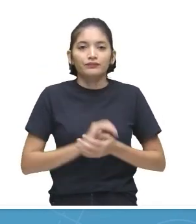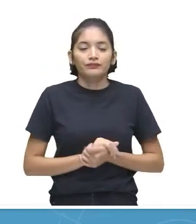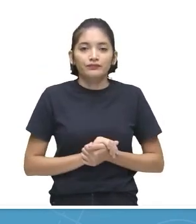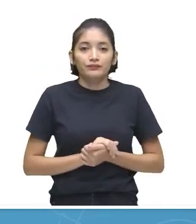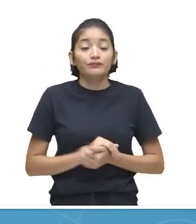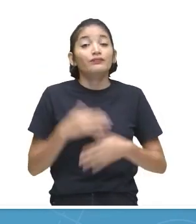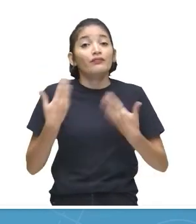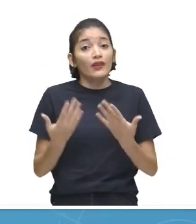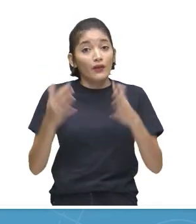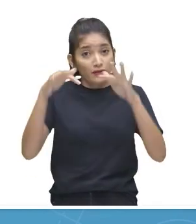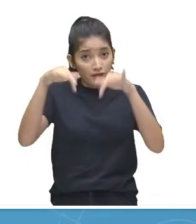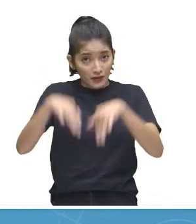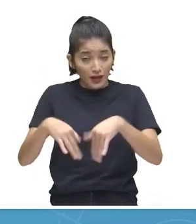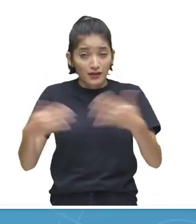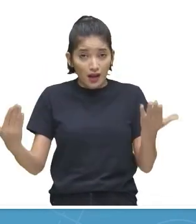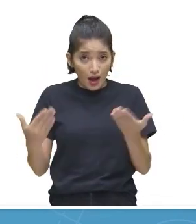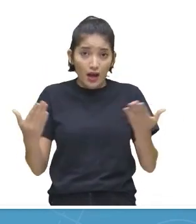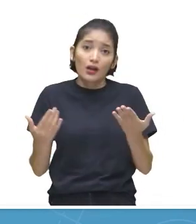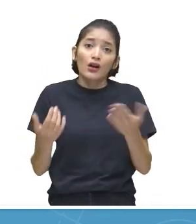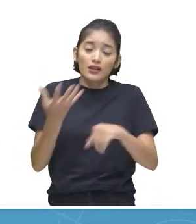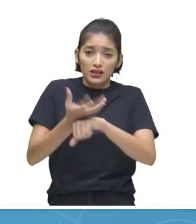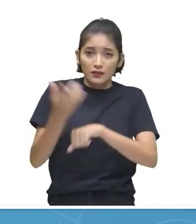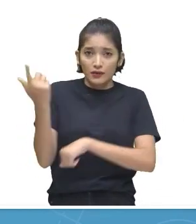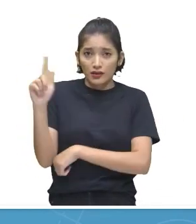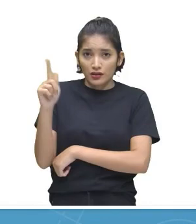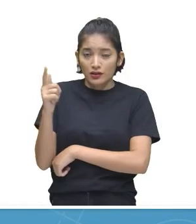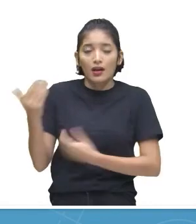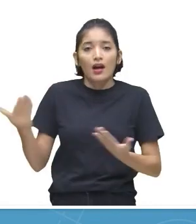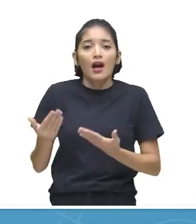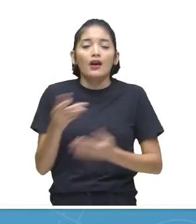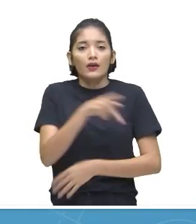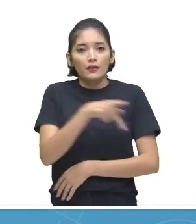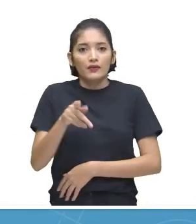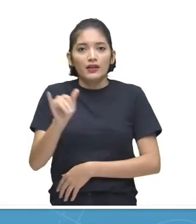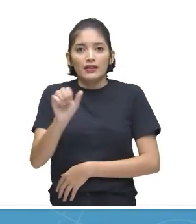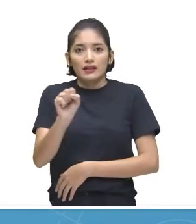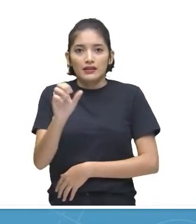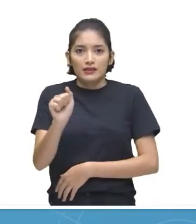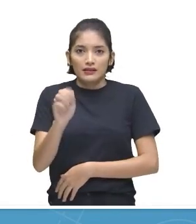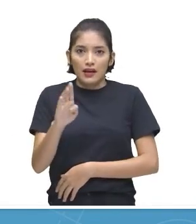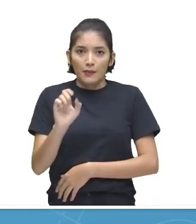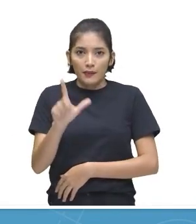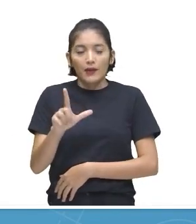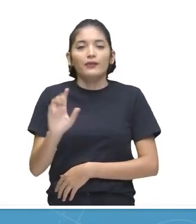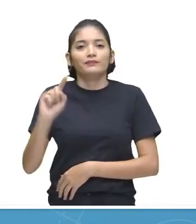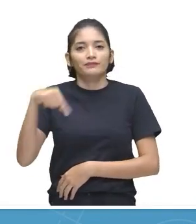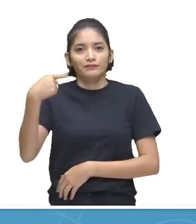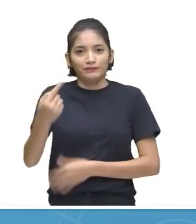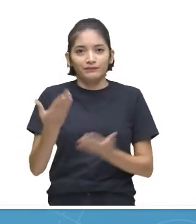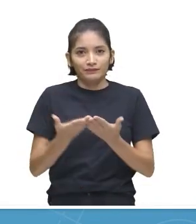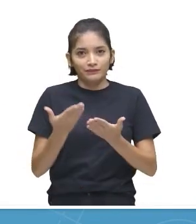Encerramos então a parte de geografia. Vem aí a professora Isabel com o componente de história. Até a próxima!